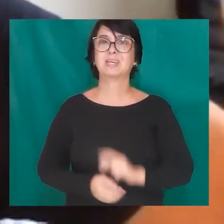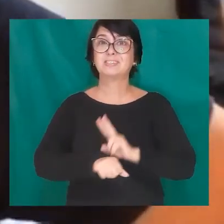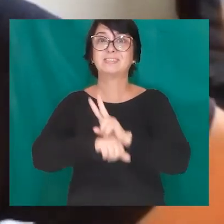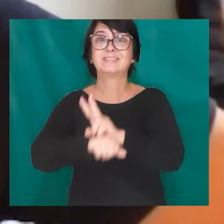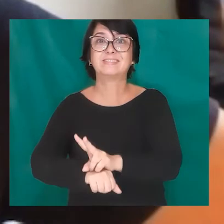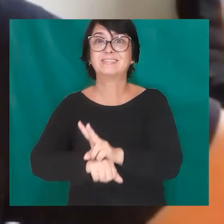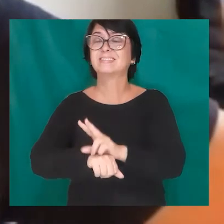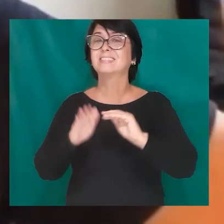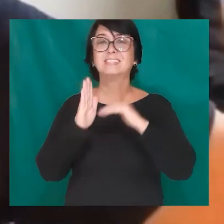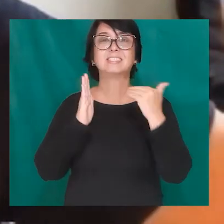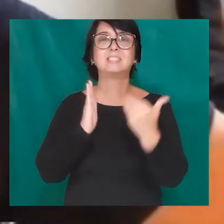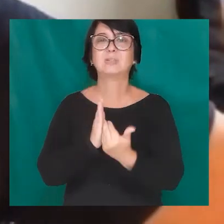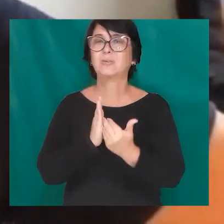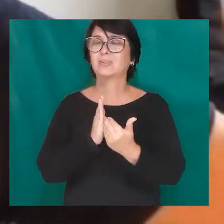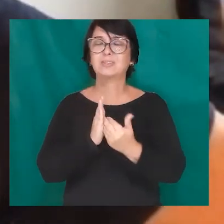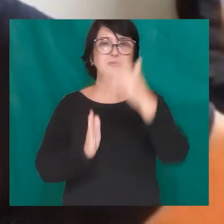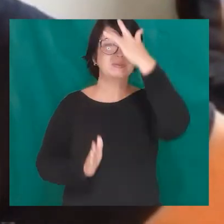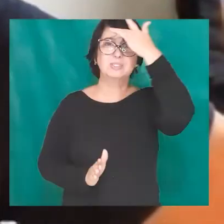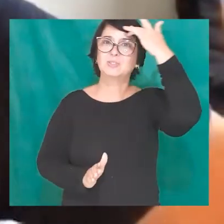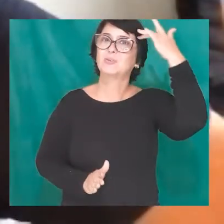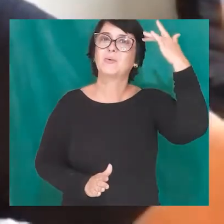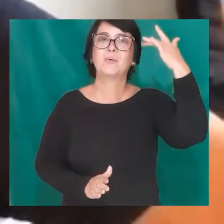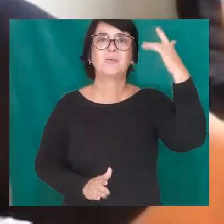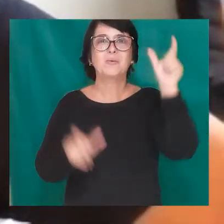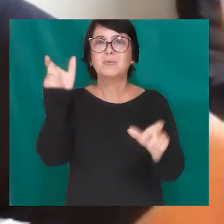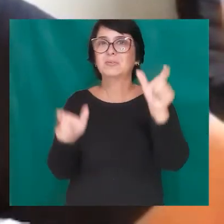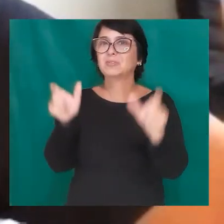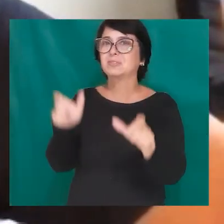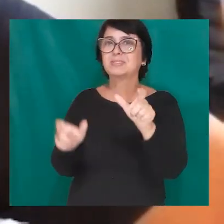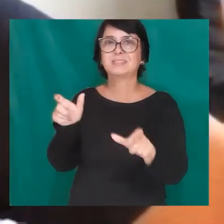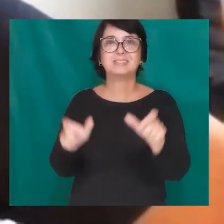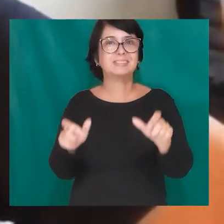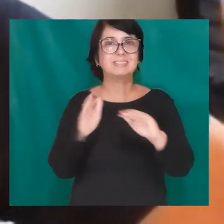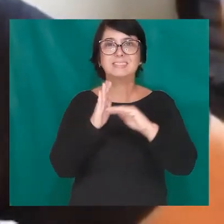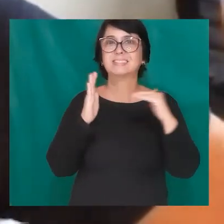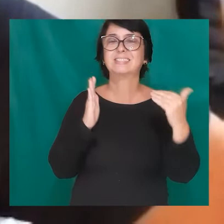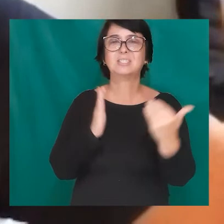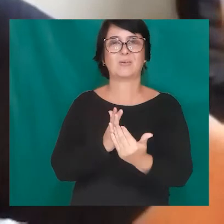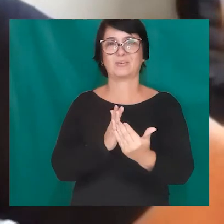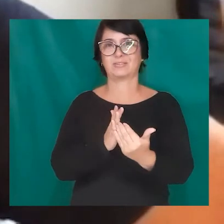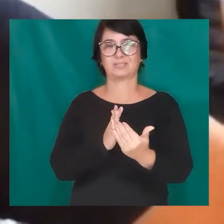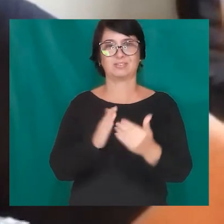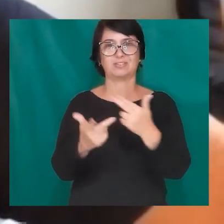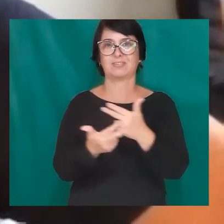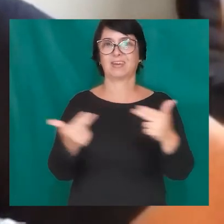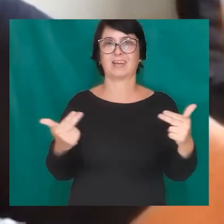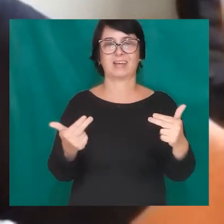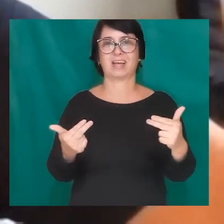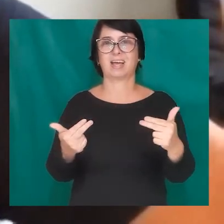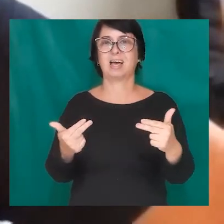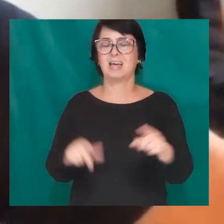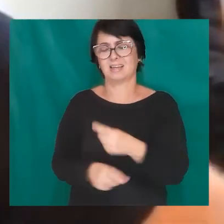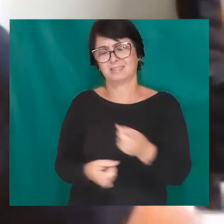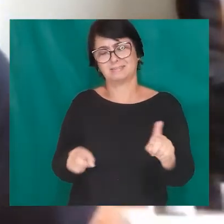a todos os estilos também, todos os estilos. É muito difícil dizer todos os estilos, porque... Mas há vários, tendências